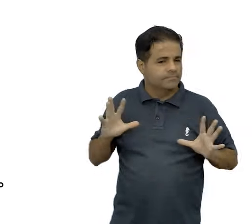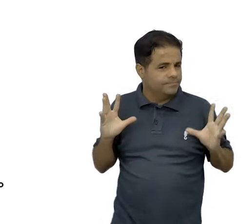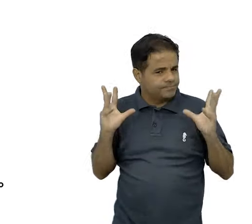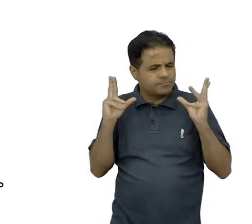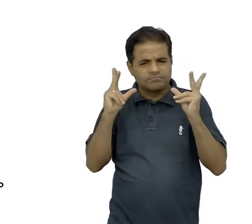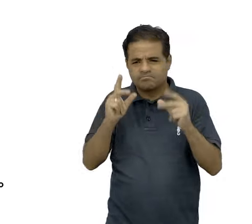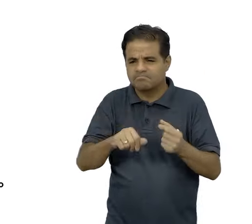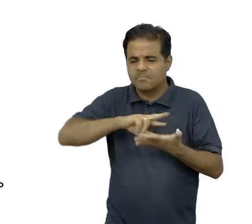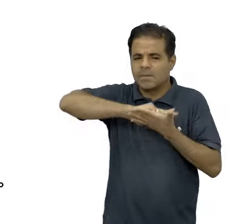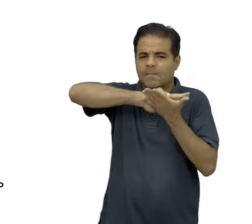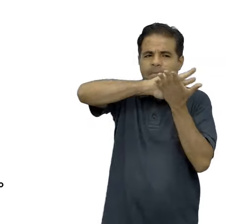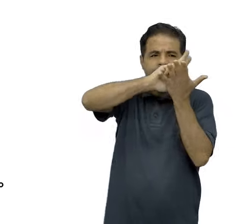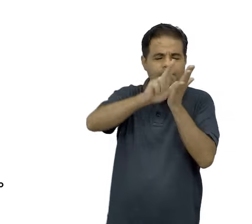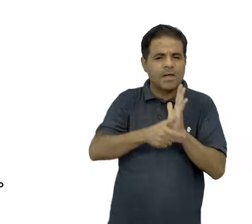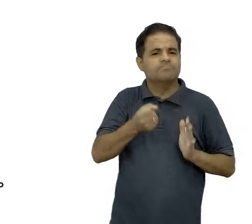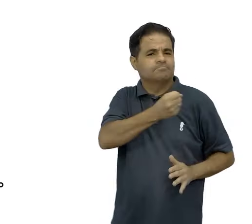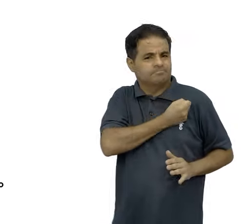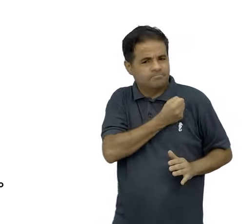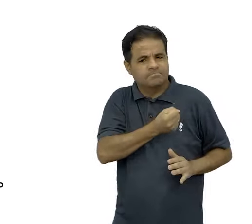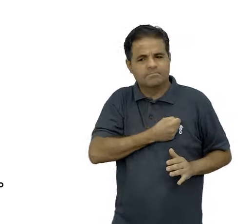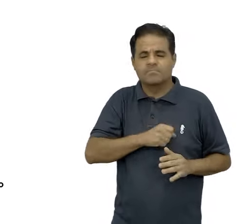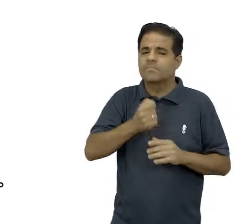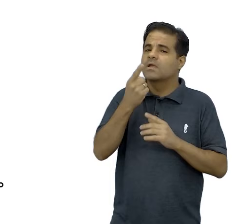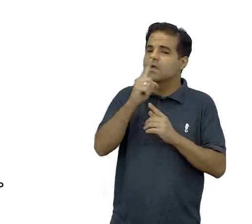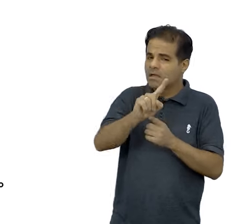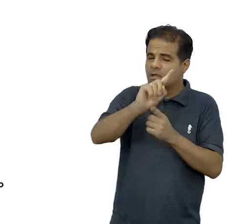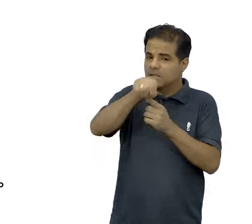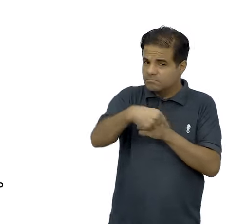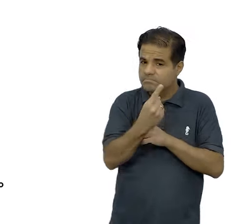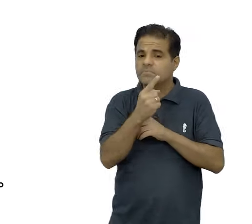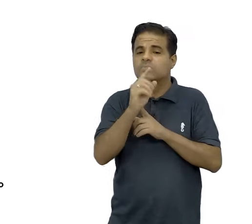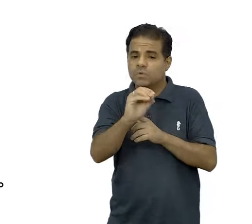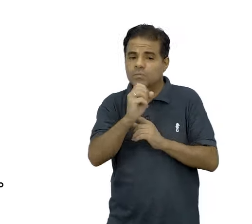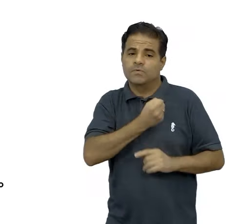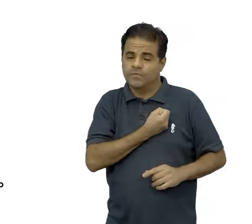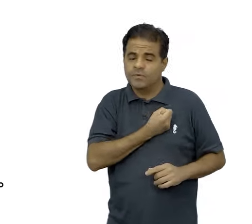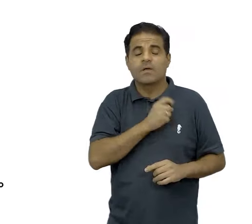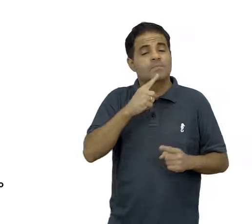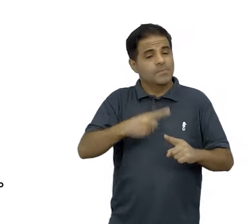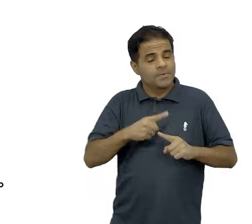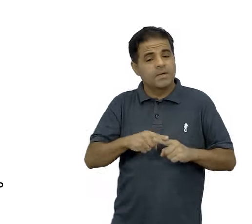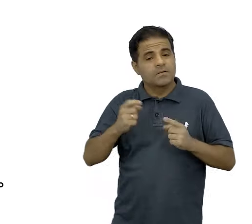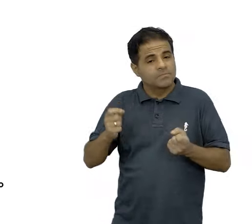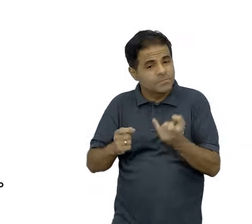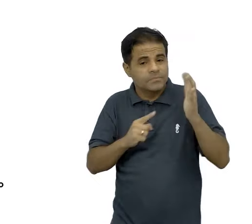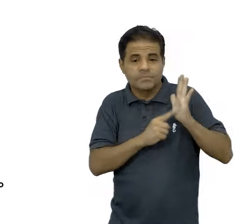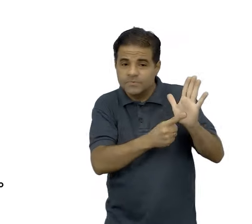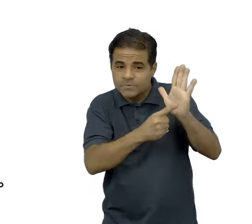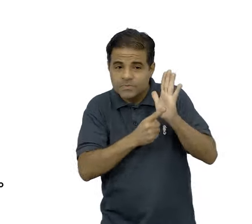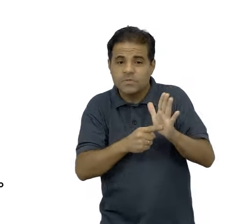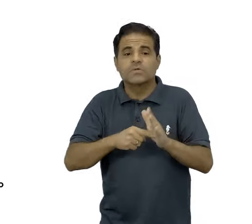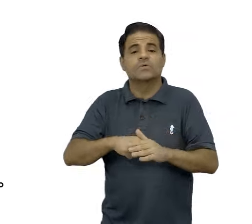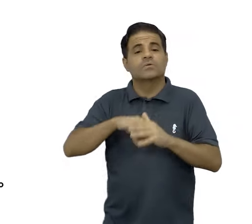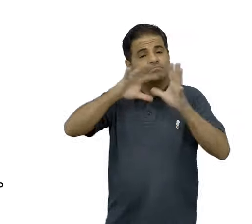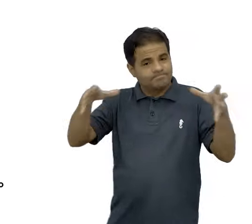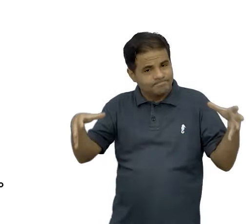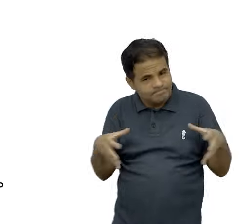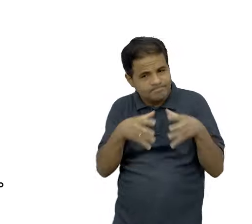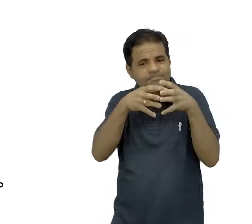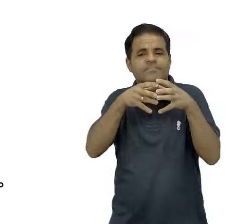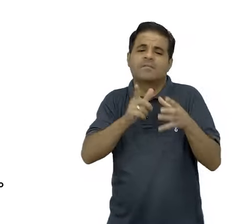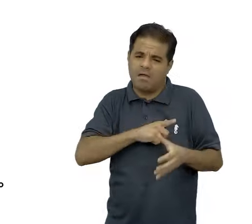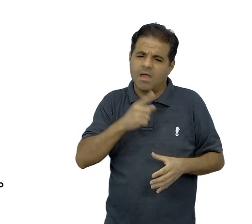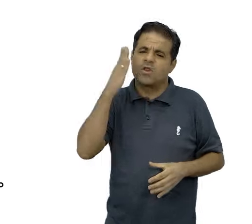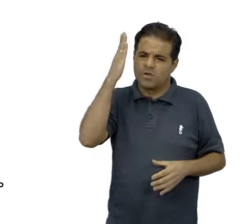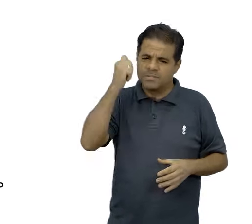algumas características do sistema de numeração decimal, né, por meio dessas situações de quantificação de coleções, por exemplo,